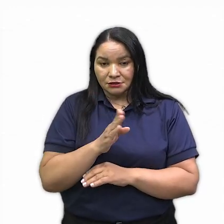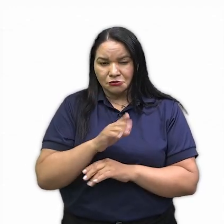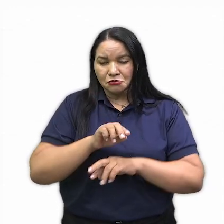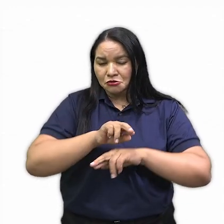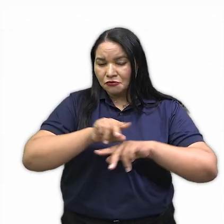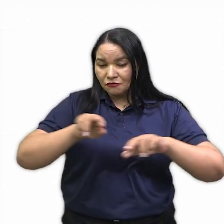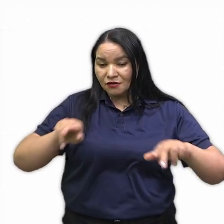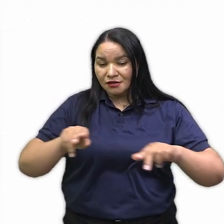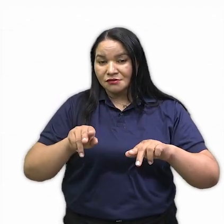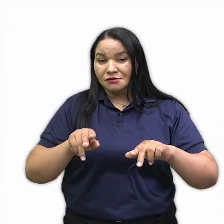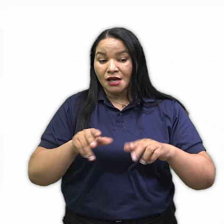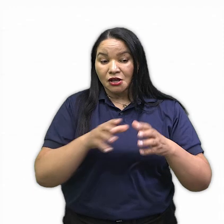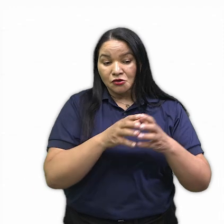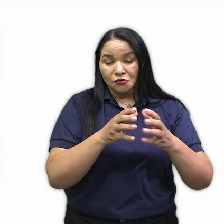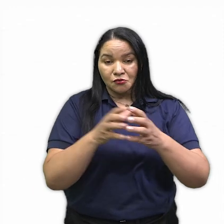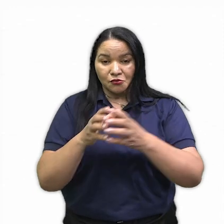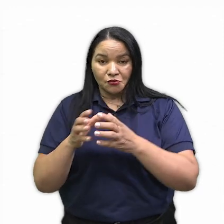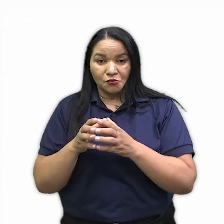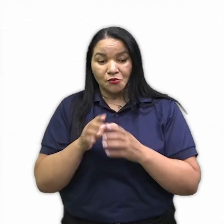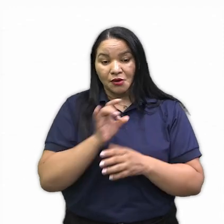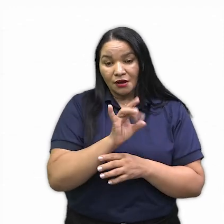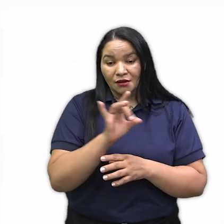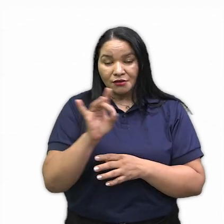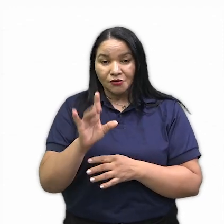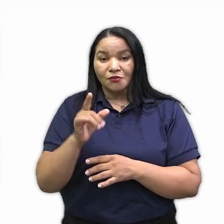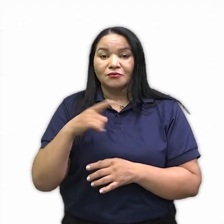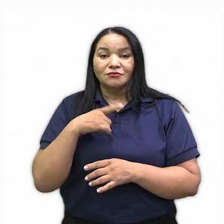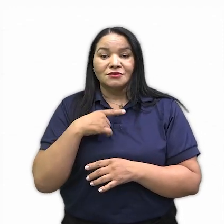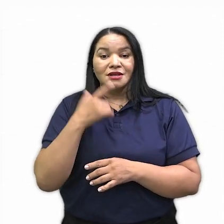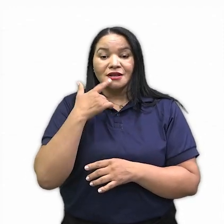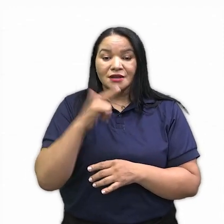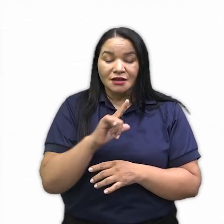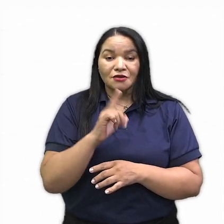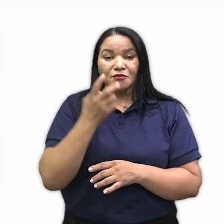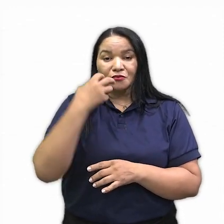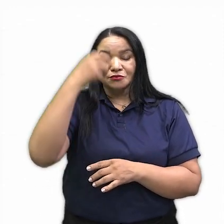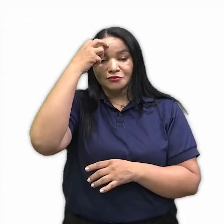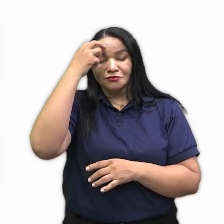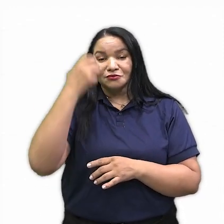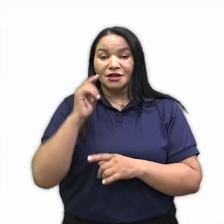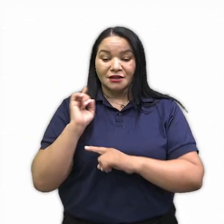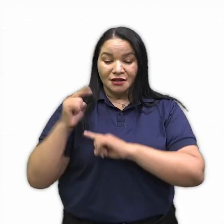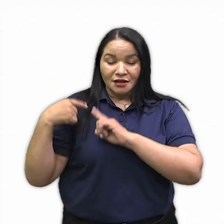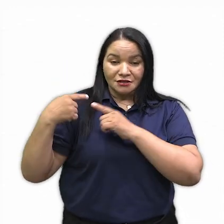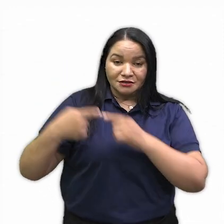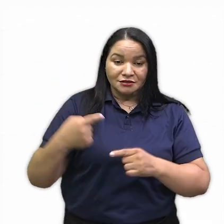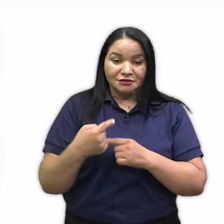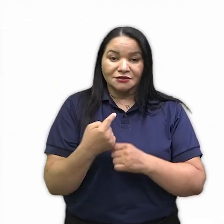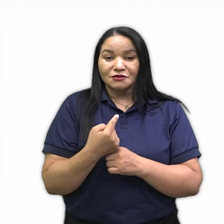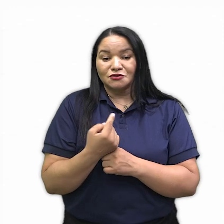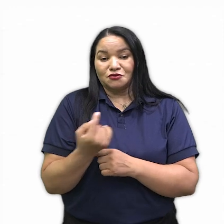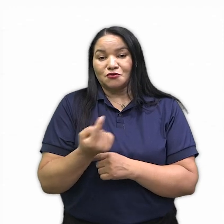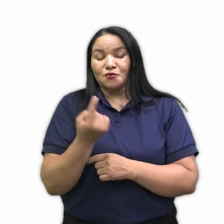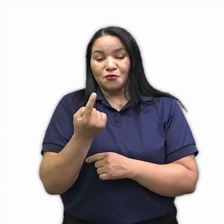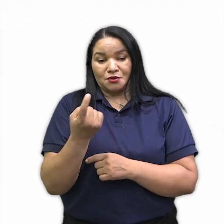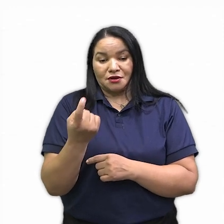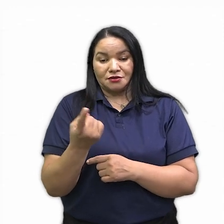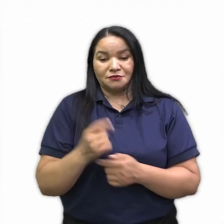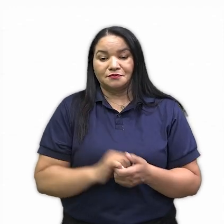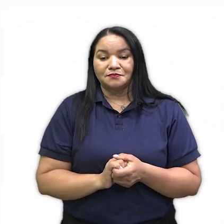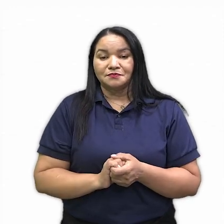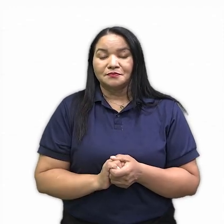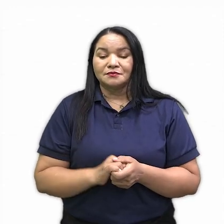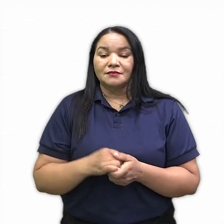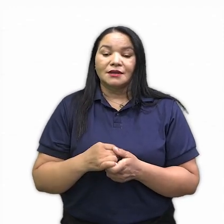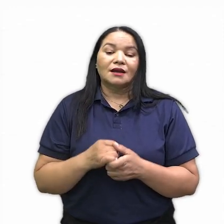E cada grupo possui suas línguas, culturas, tradições que acabam sendo únicas. E cada